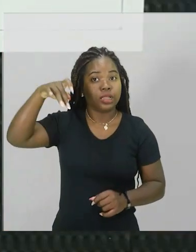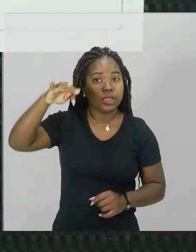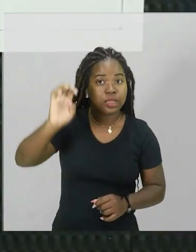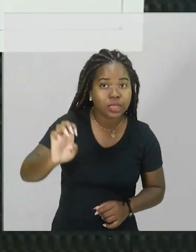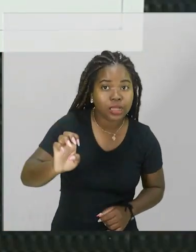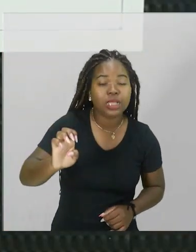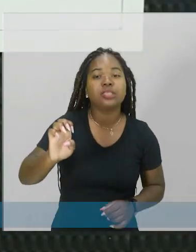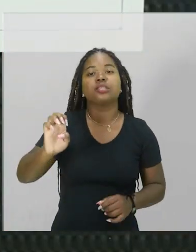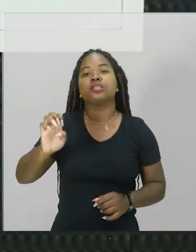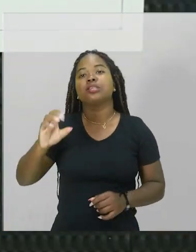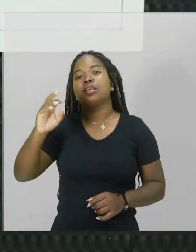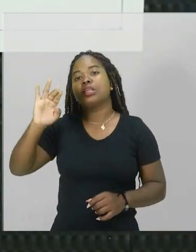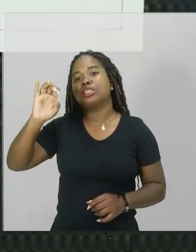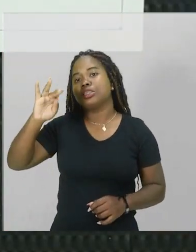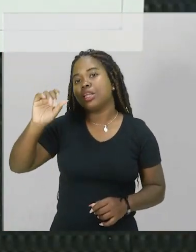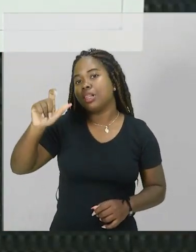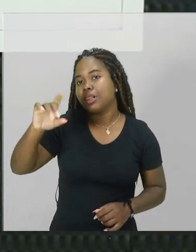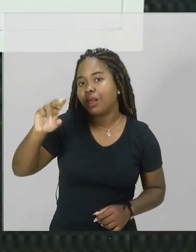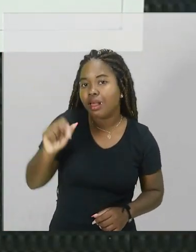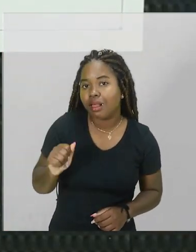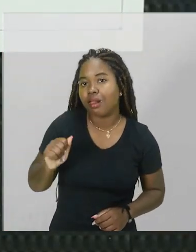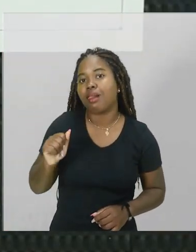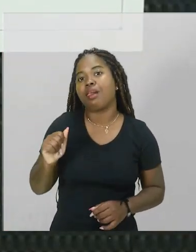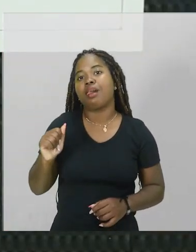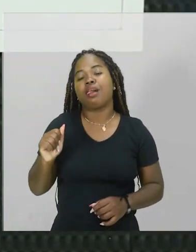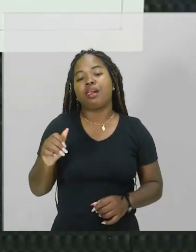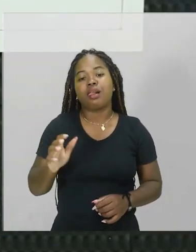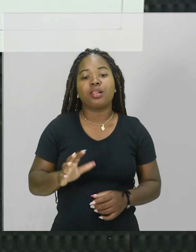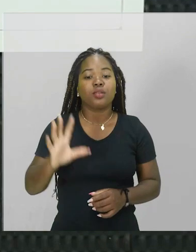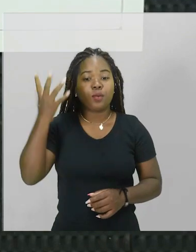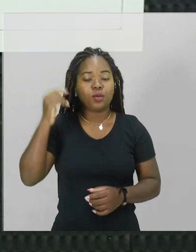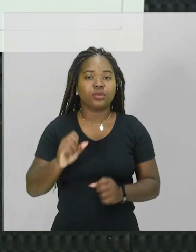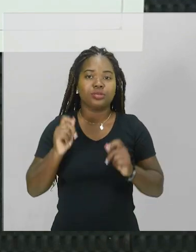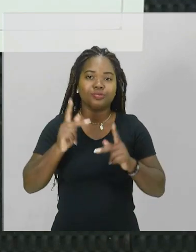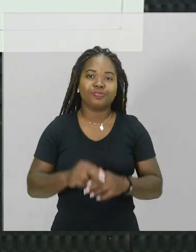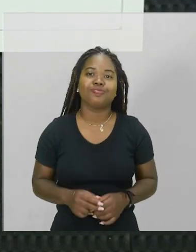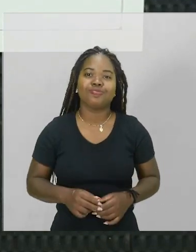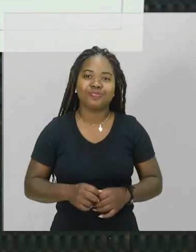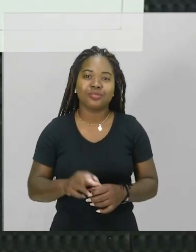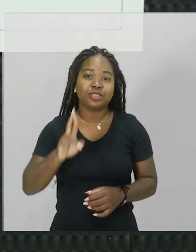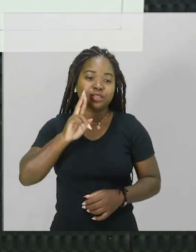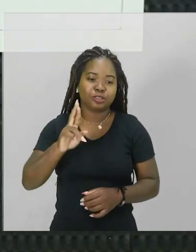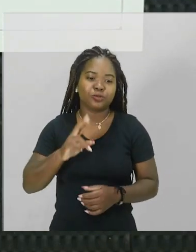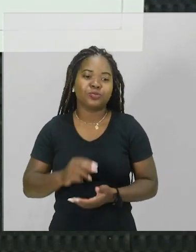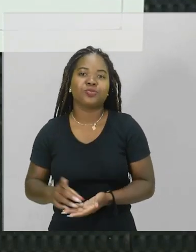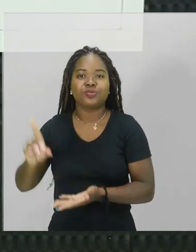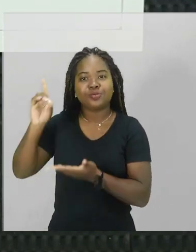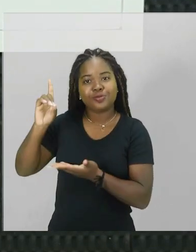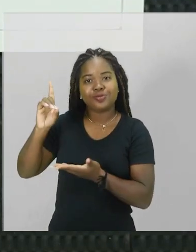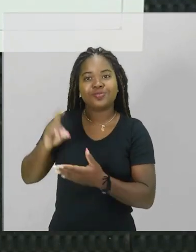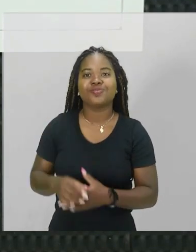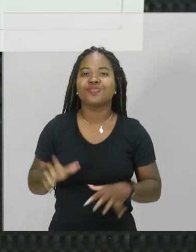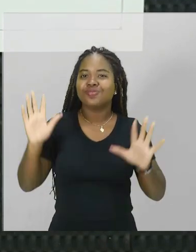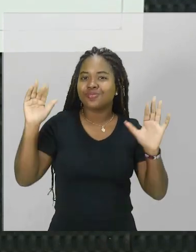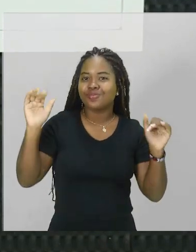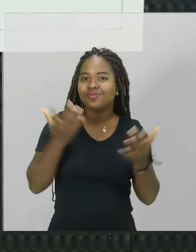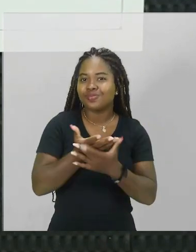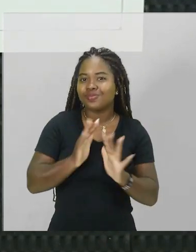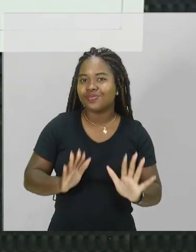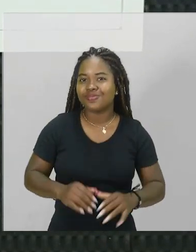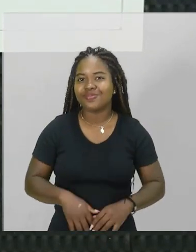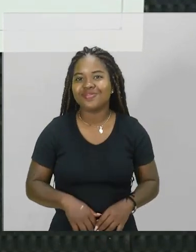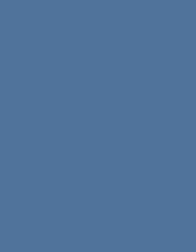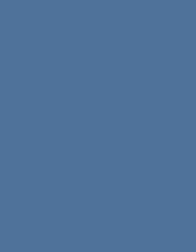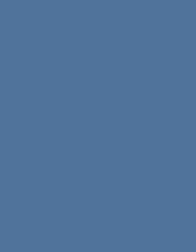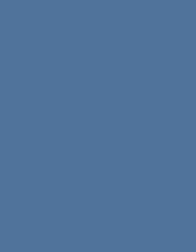Que nós chamamos de cristalino. Então acontece aí esse desvio, tá ok? Então a resposta está 3, letra D, e ficamos por aqui e até a